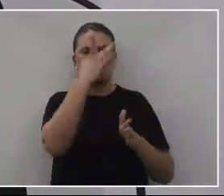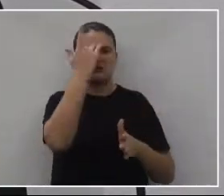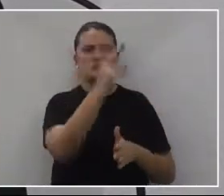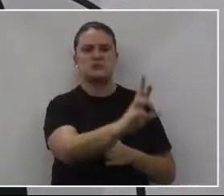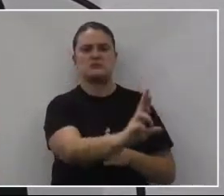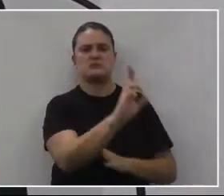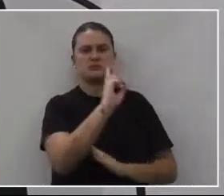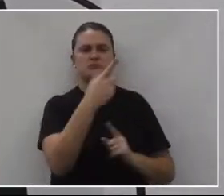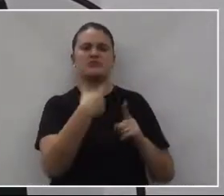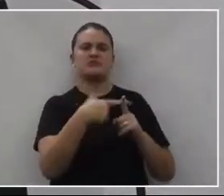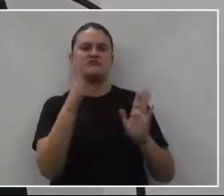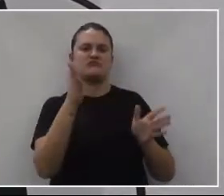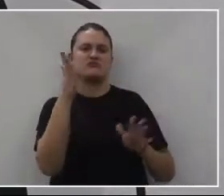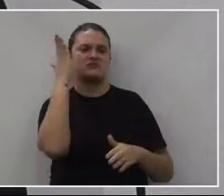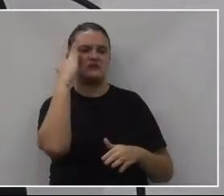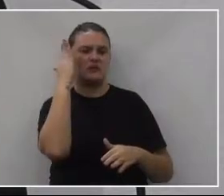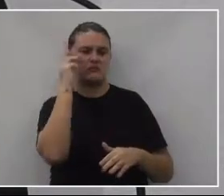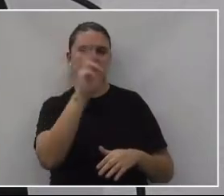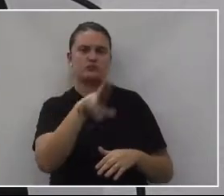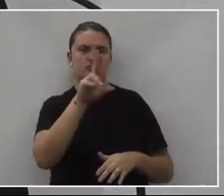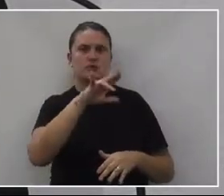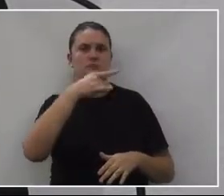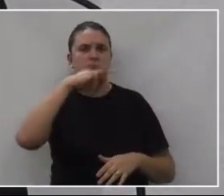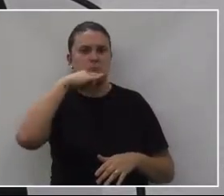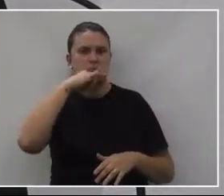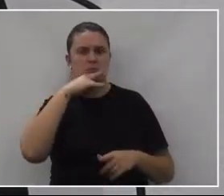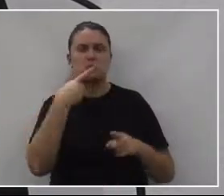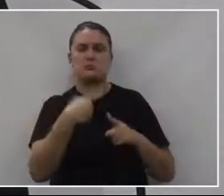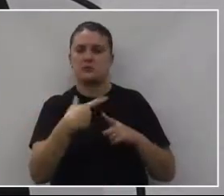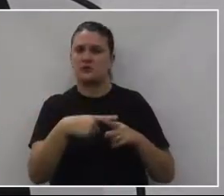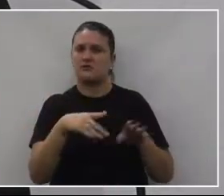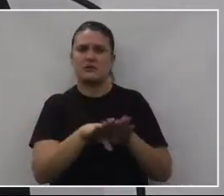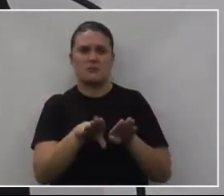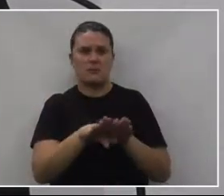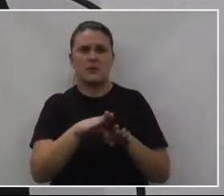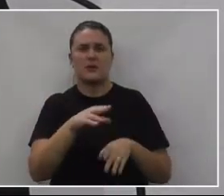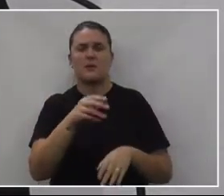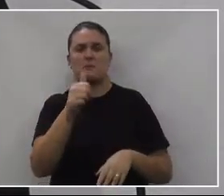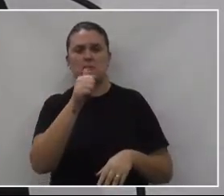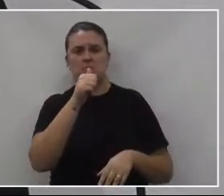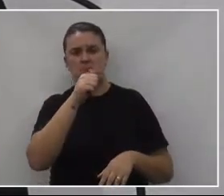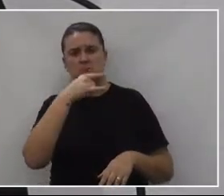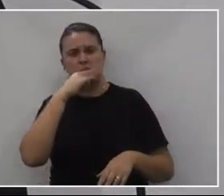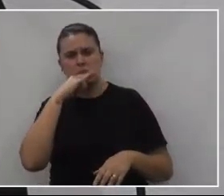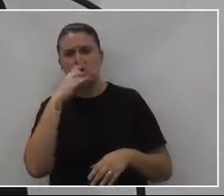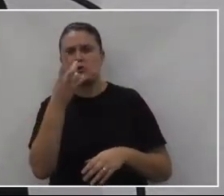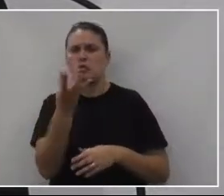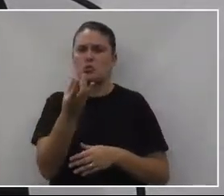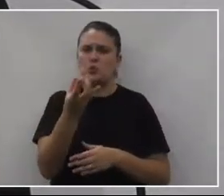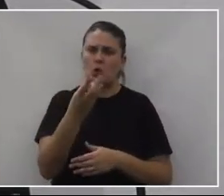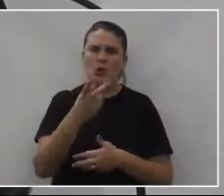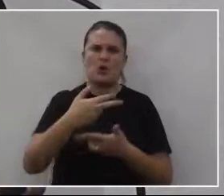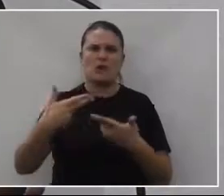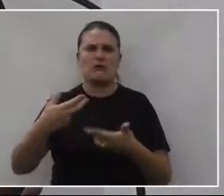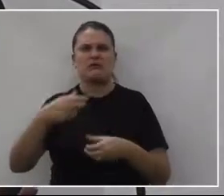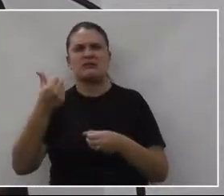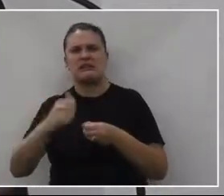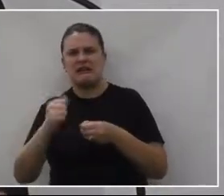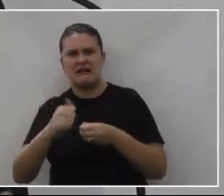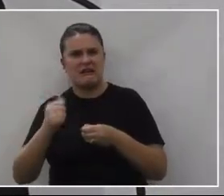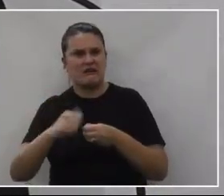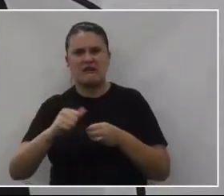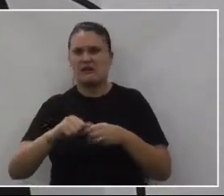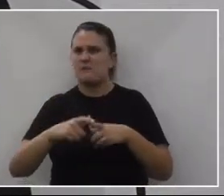responder, né? Nós temos hoje em dia também um consumo muito alto de outros tipos de drogas ilícitas. O crack é